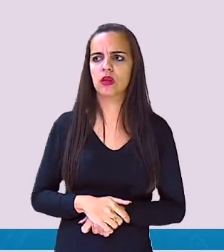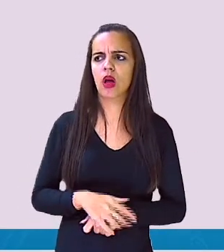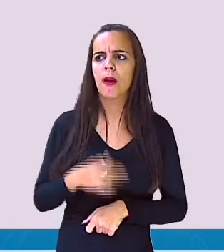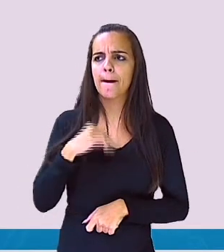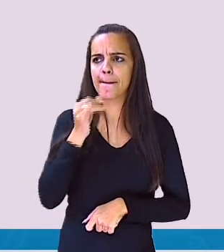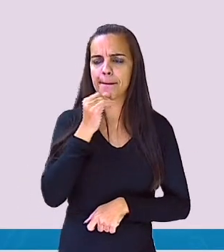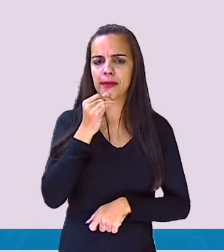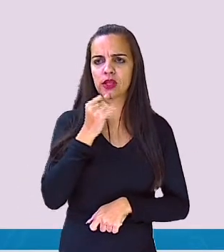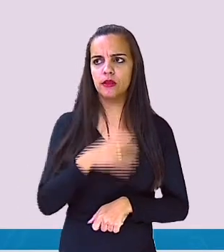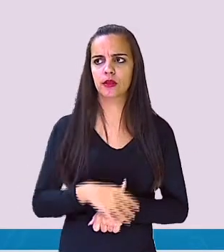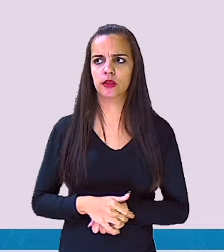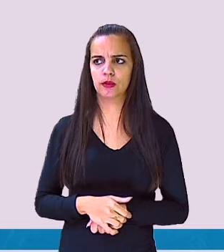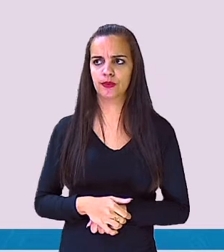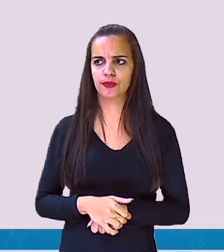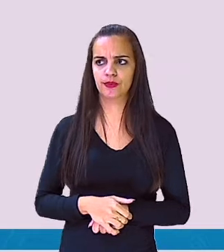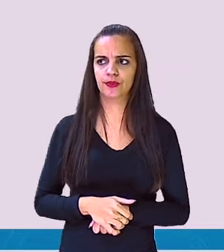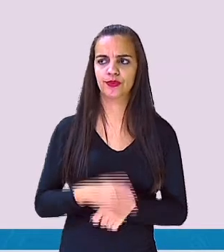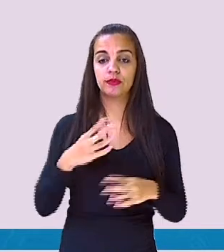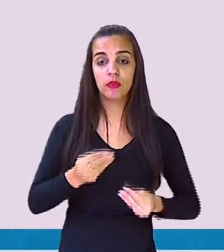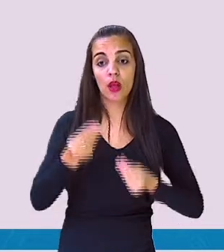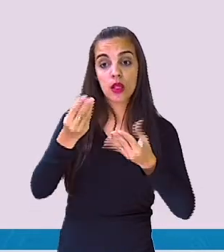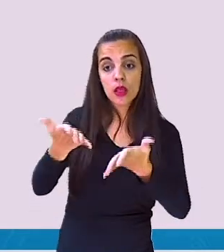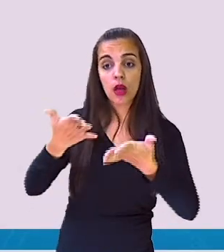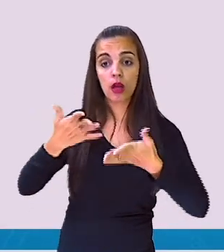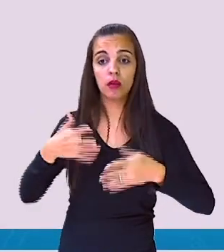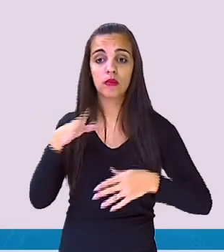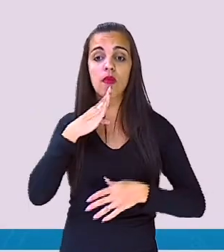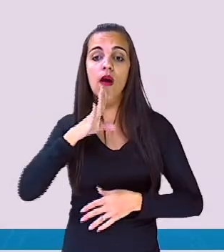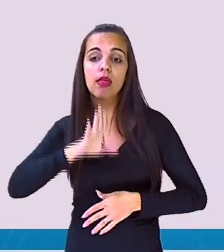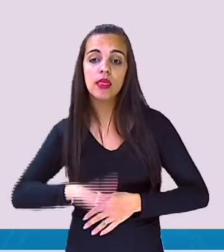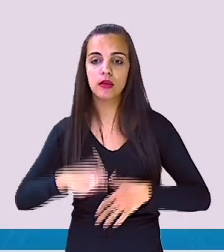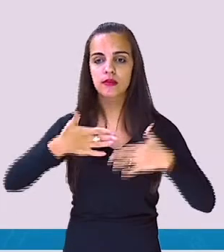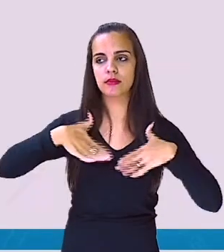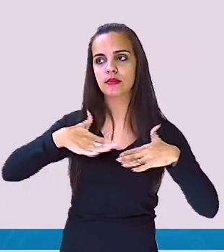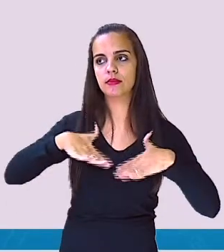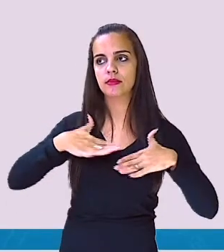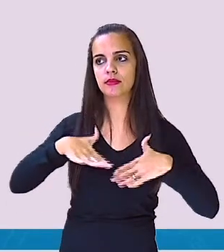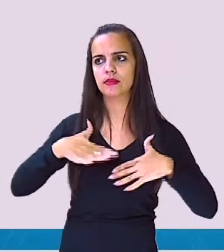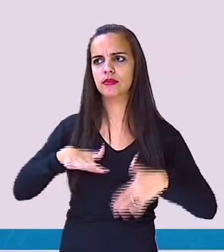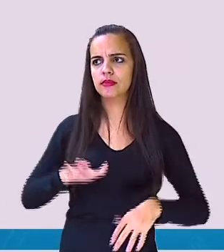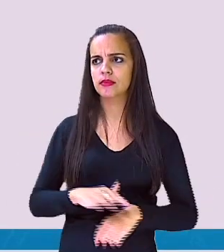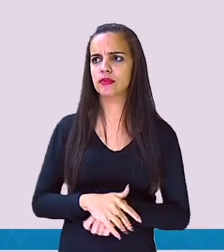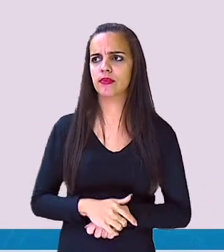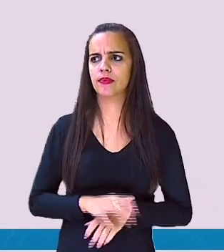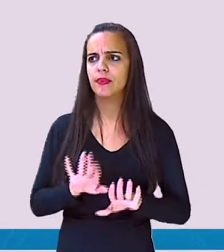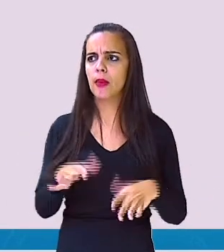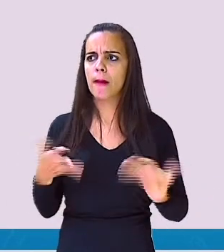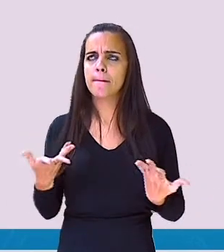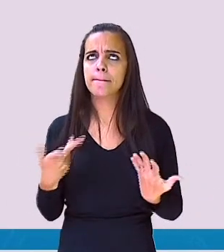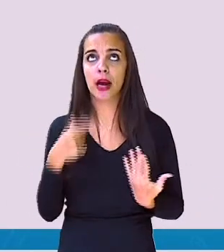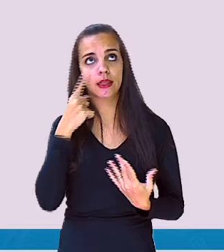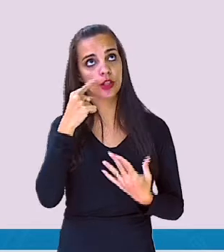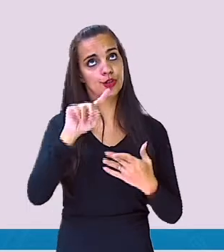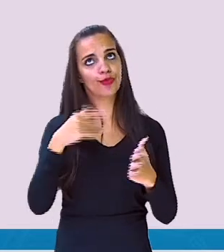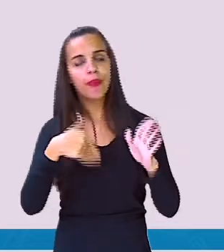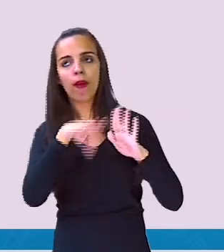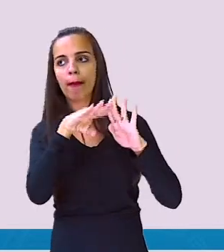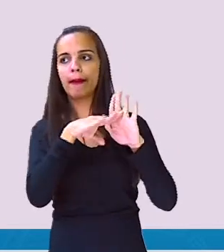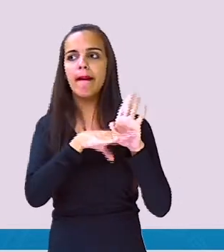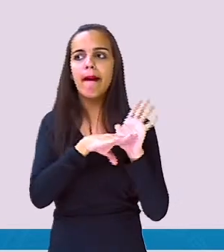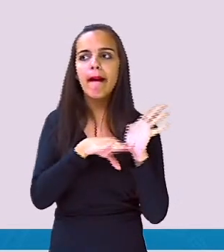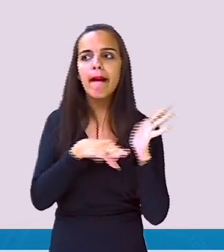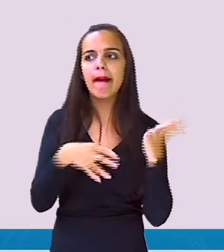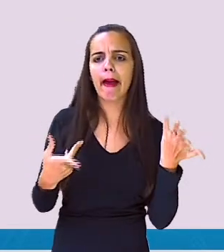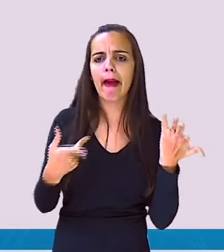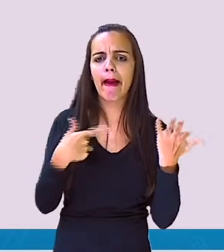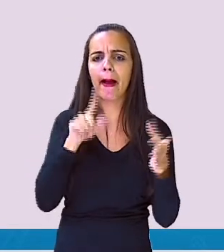é que vai ficar? Deram a tarde de descanso. Ah, professora, se você for olhar pela regra, né, deram terceira pessoa